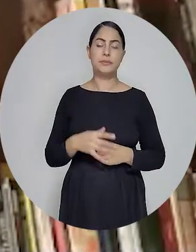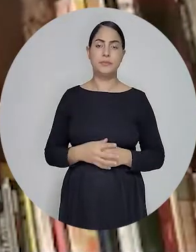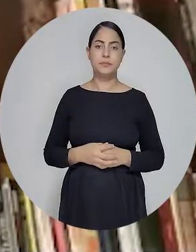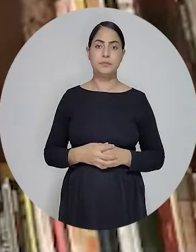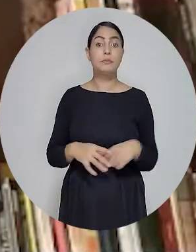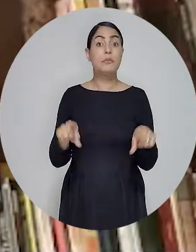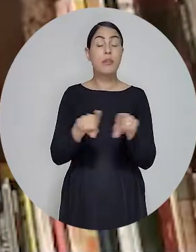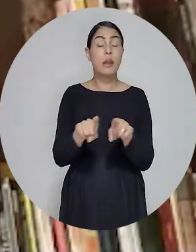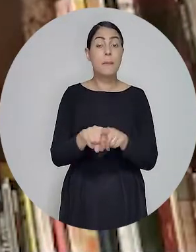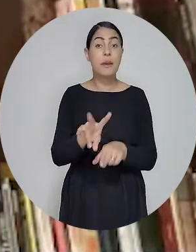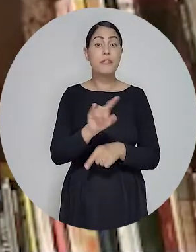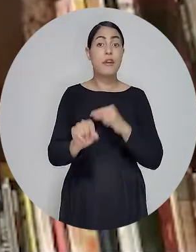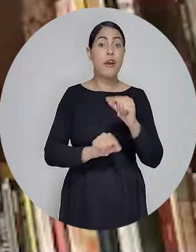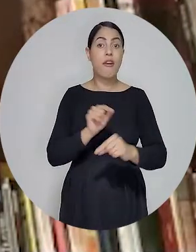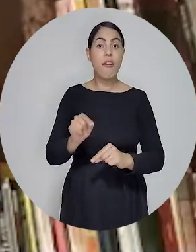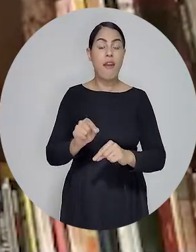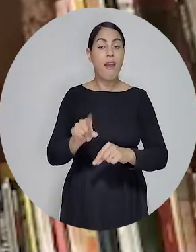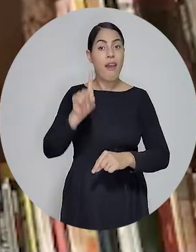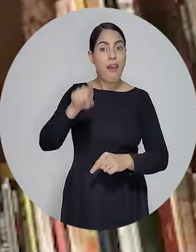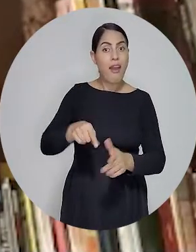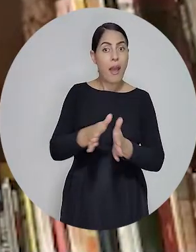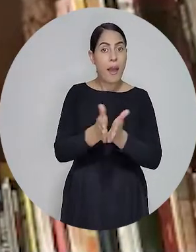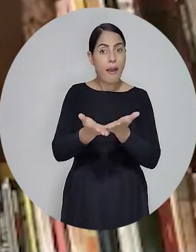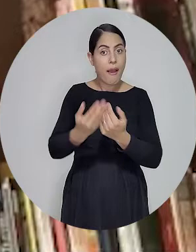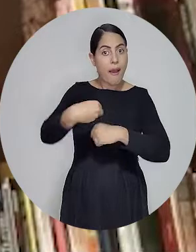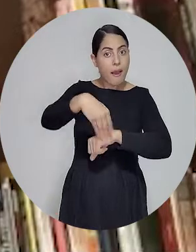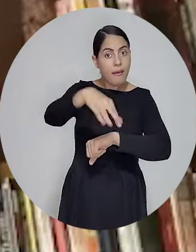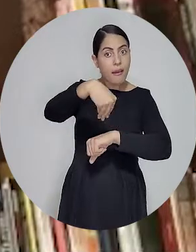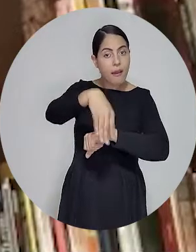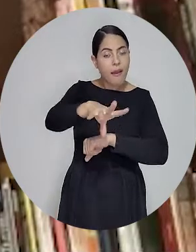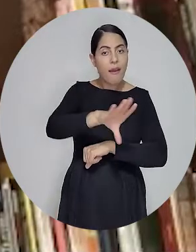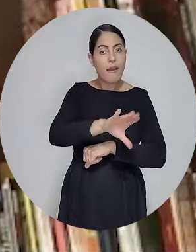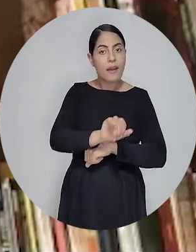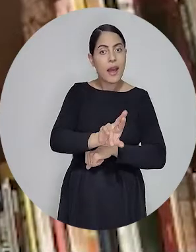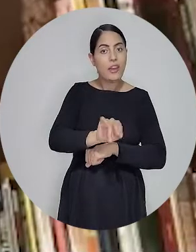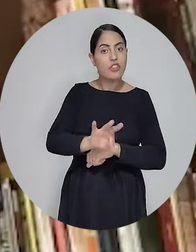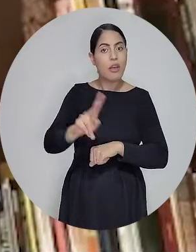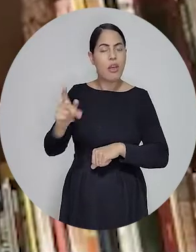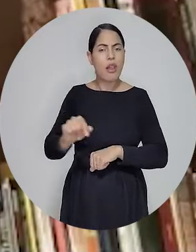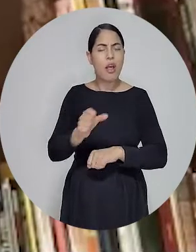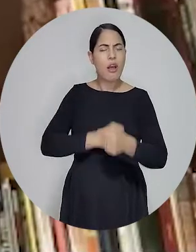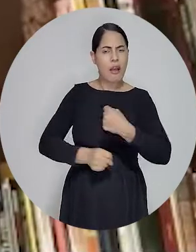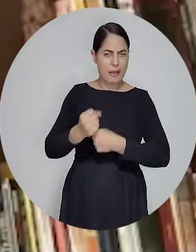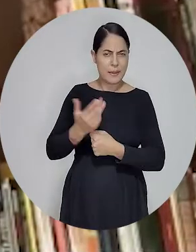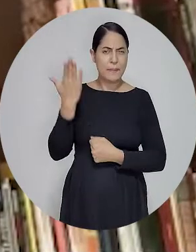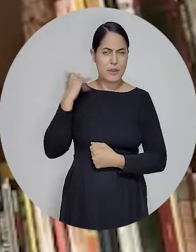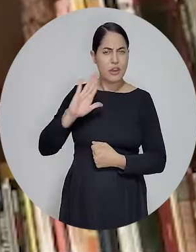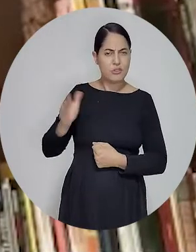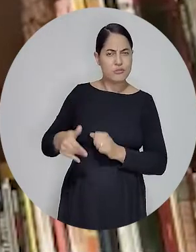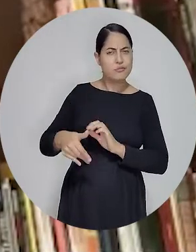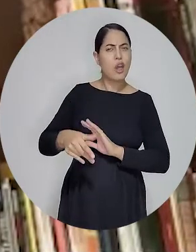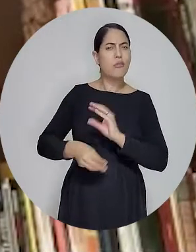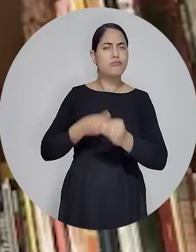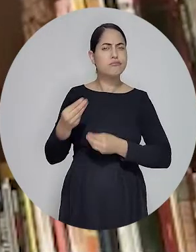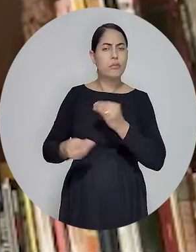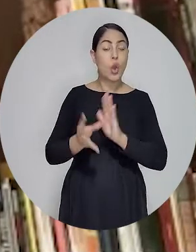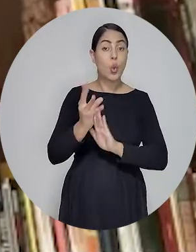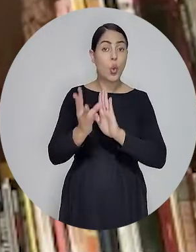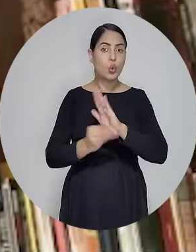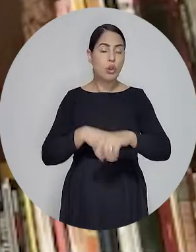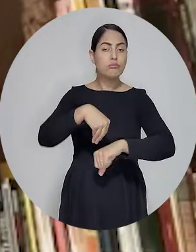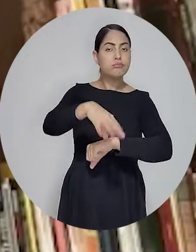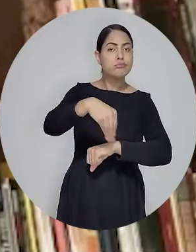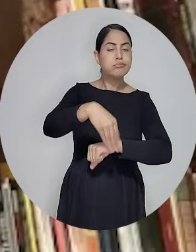vai também reeditar e atualizar uma cartilha que já existe, que já foi feita no ano passado, uma cartilha